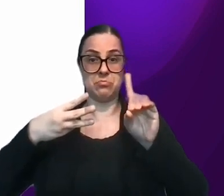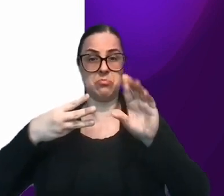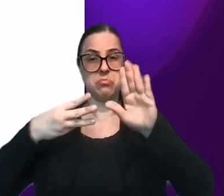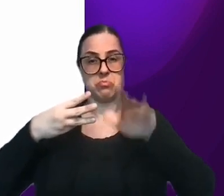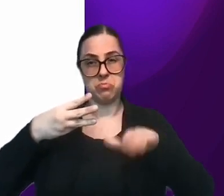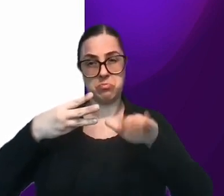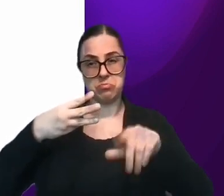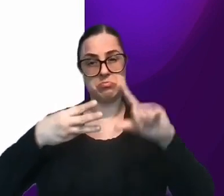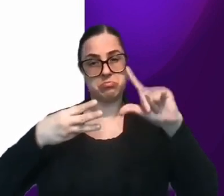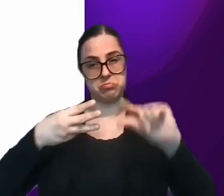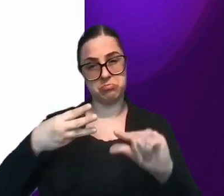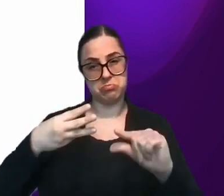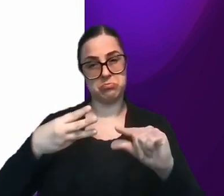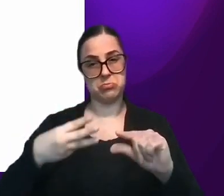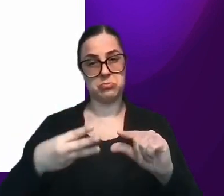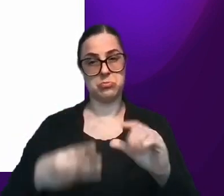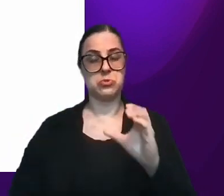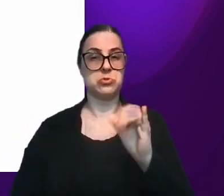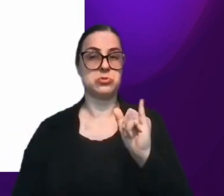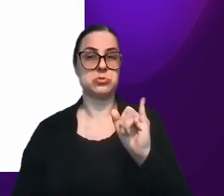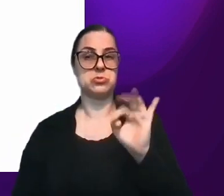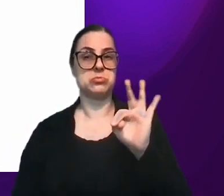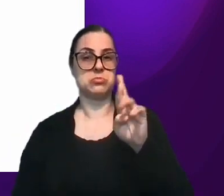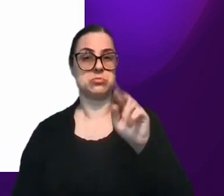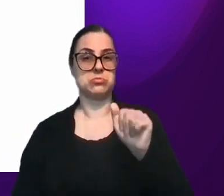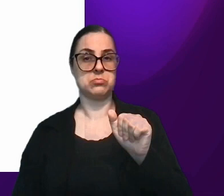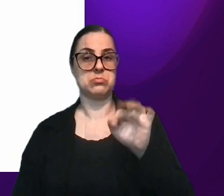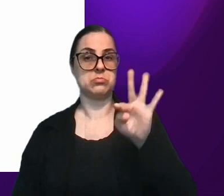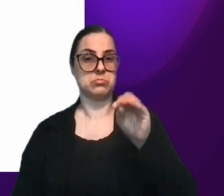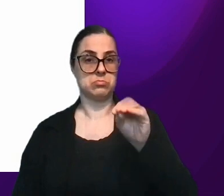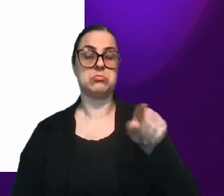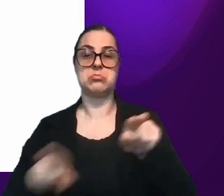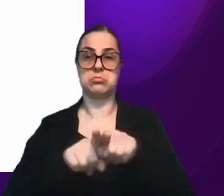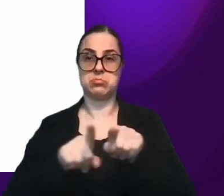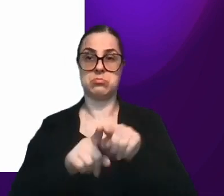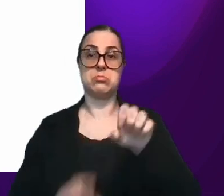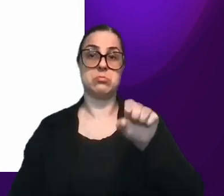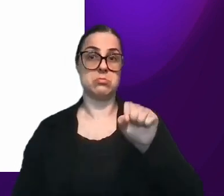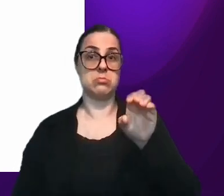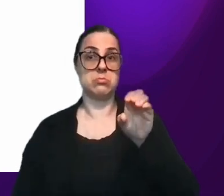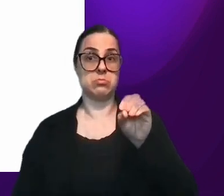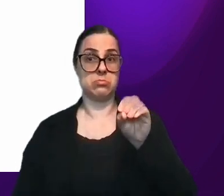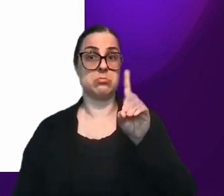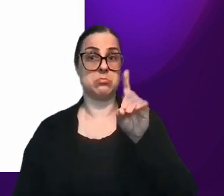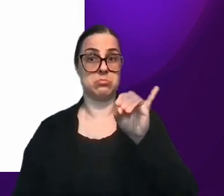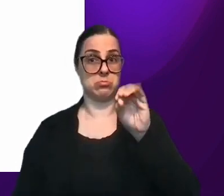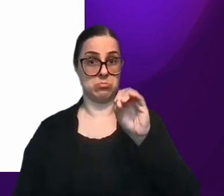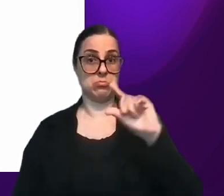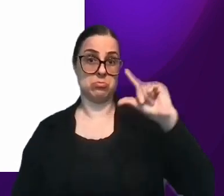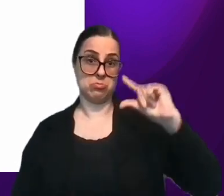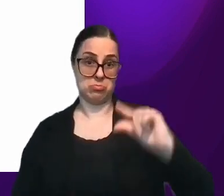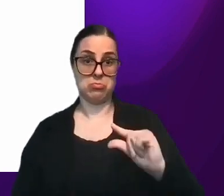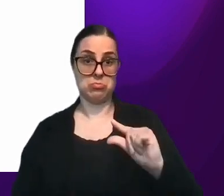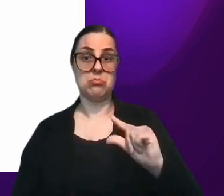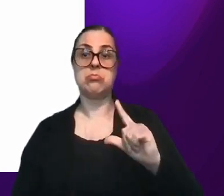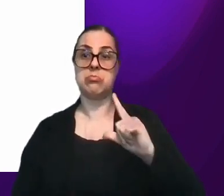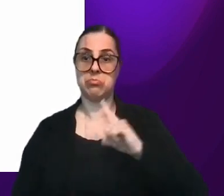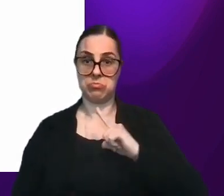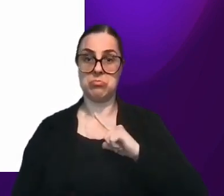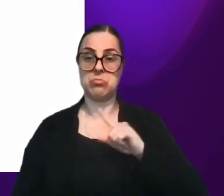sódio também mais baixa. Essa oferta aqui você vai encontrar basicamente em bolsas de